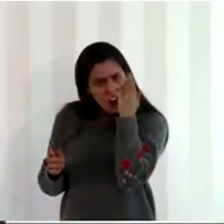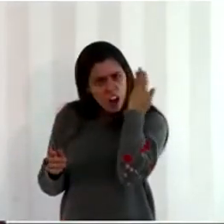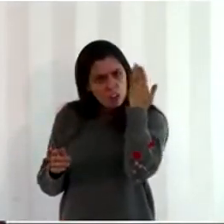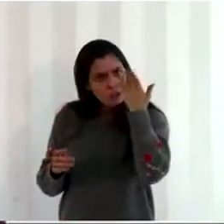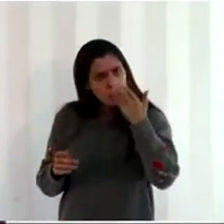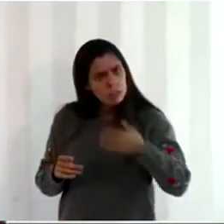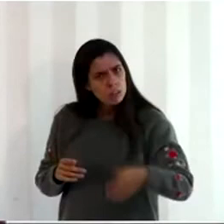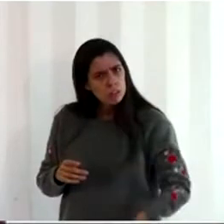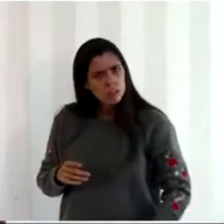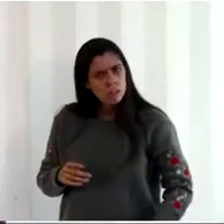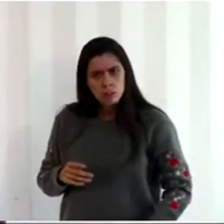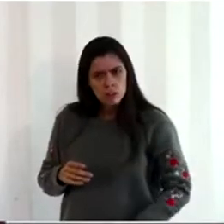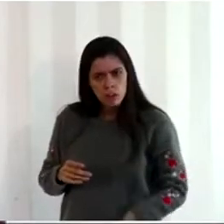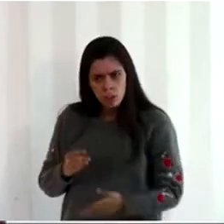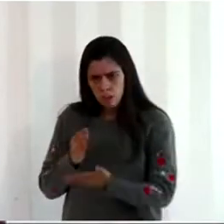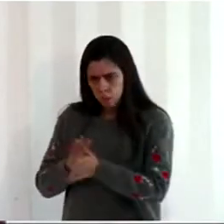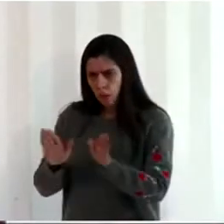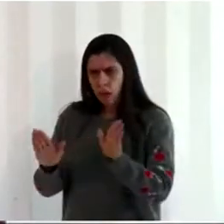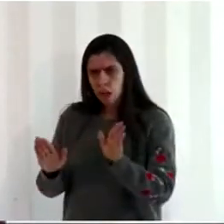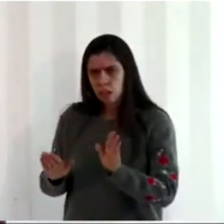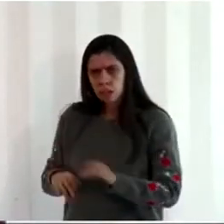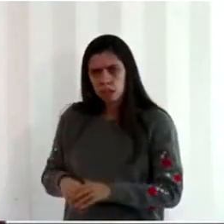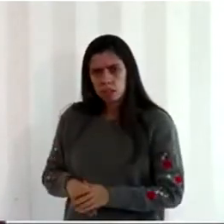sua vida diante de mim.